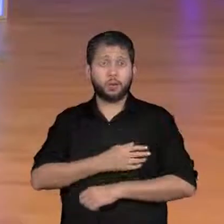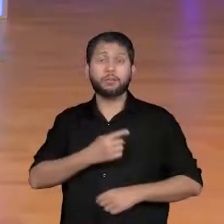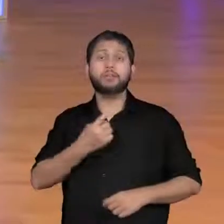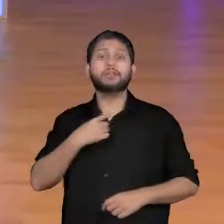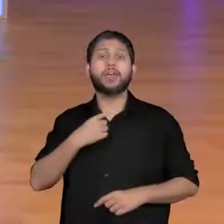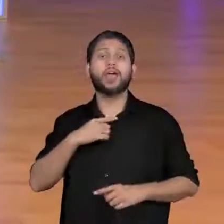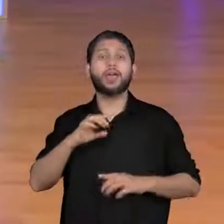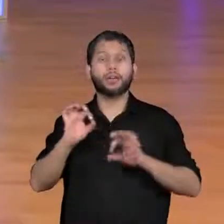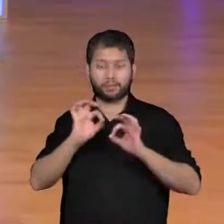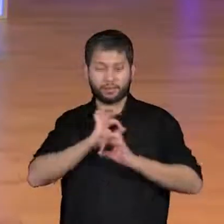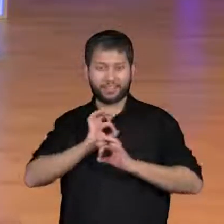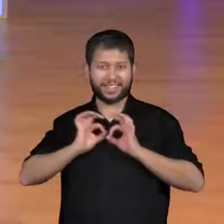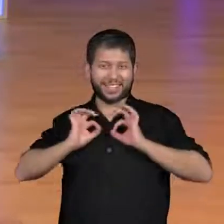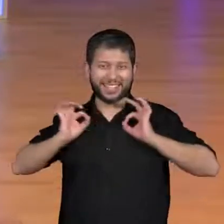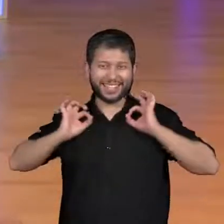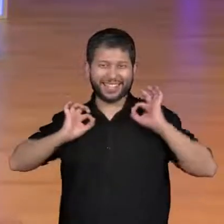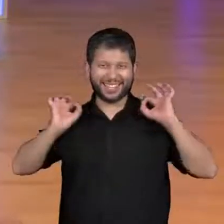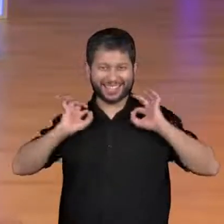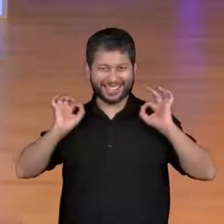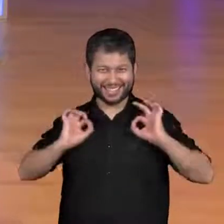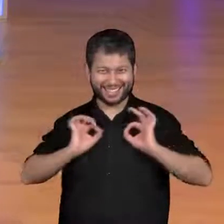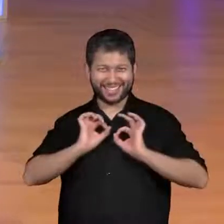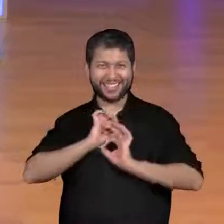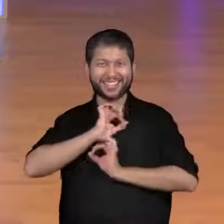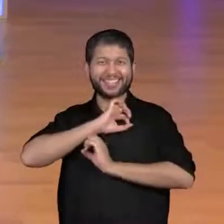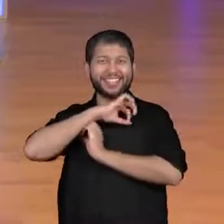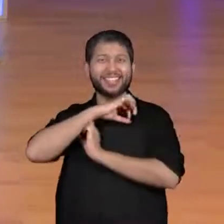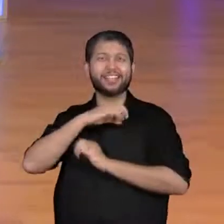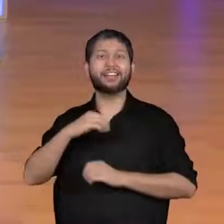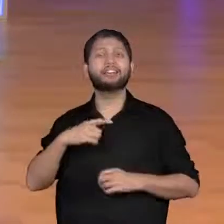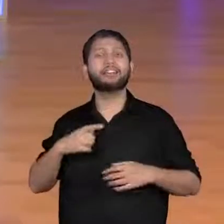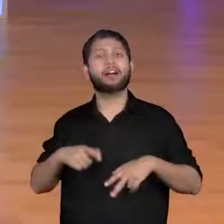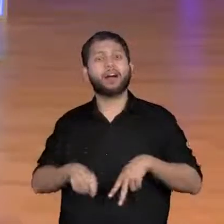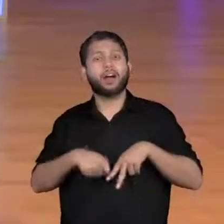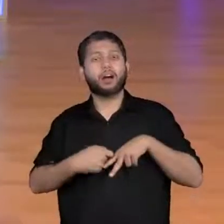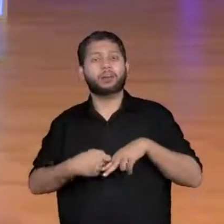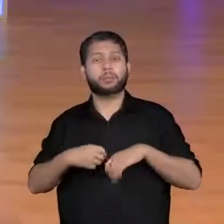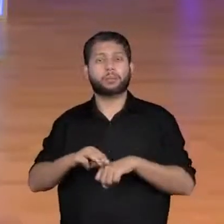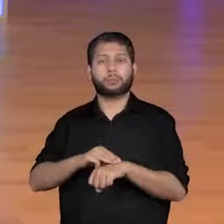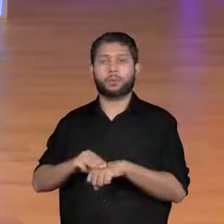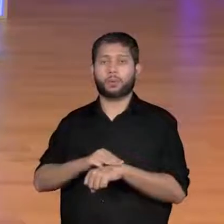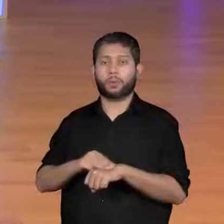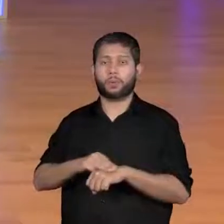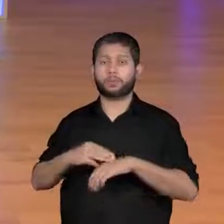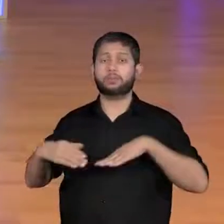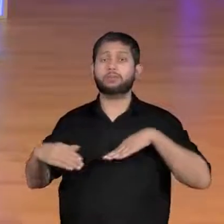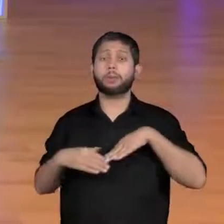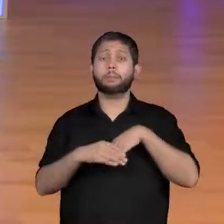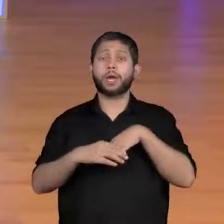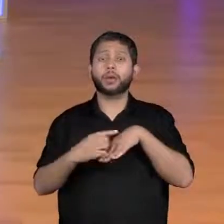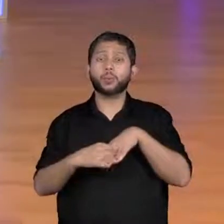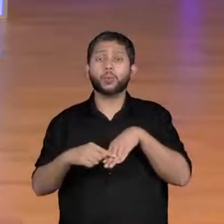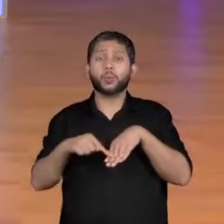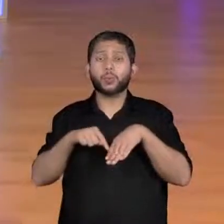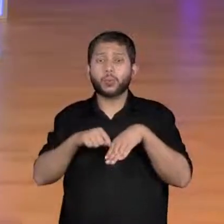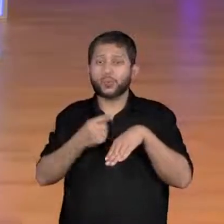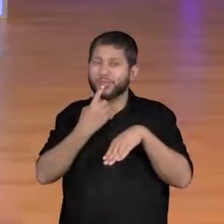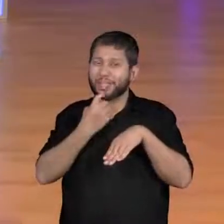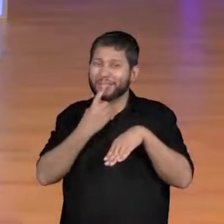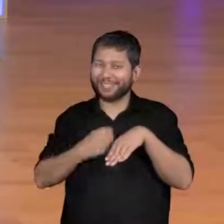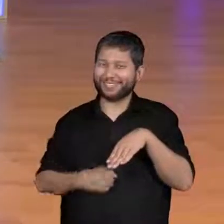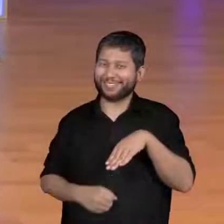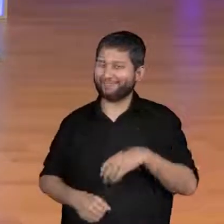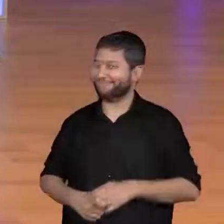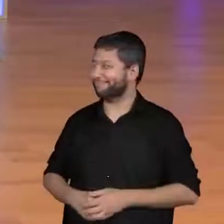pérolas aqui na gola. Estou com uma calça marrom e um sapatinho estilo boneca na cor